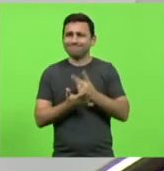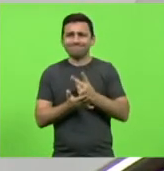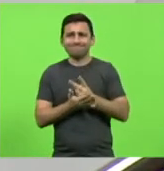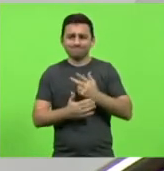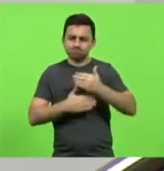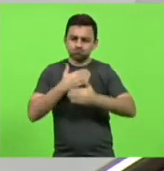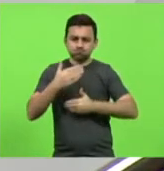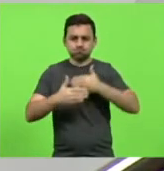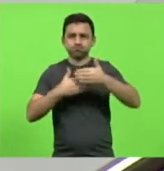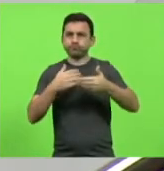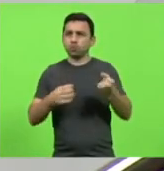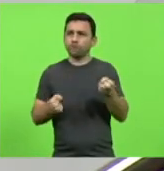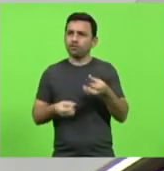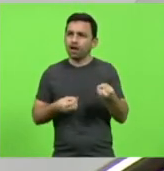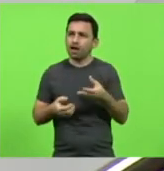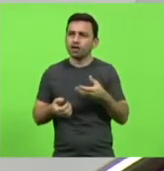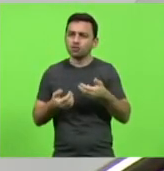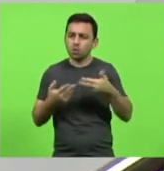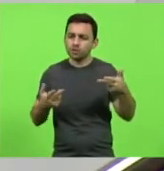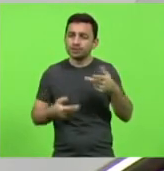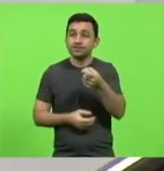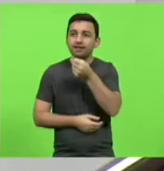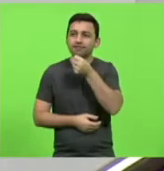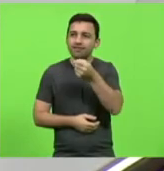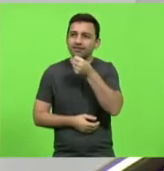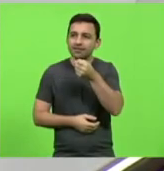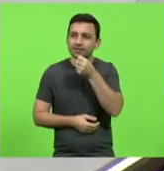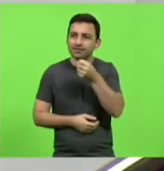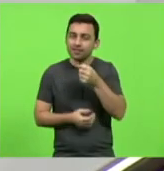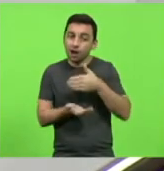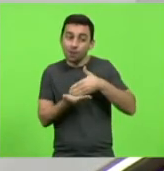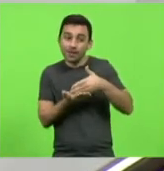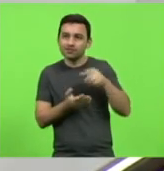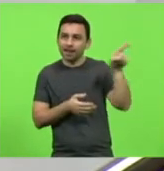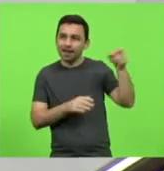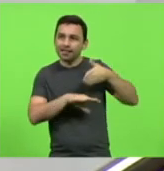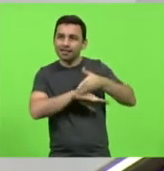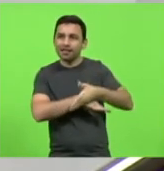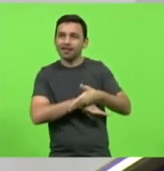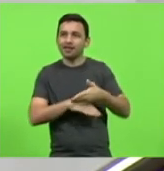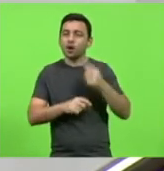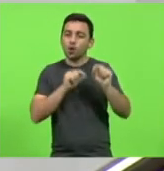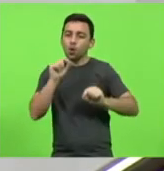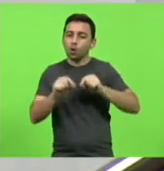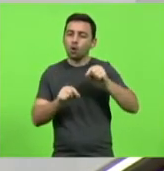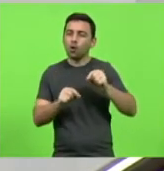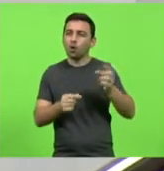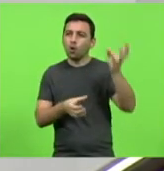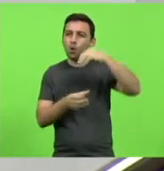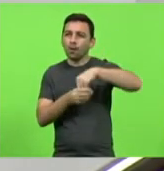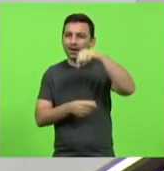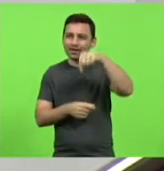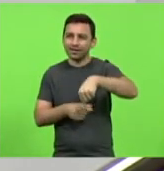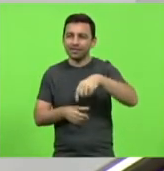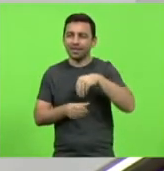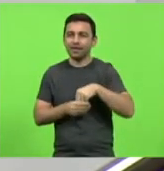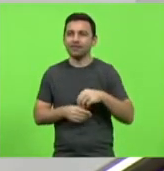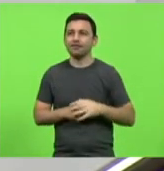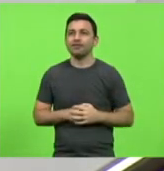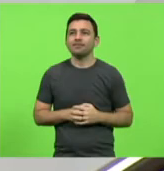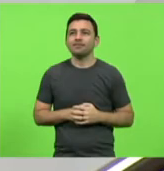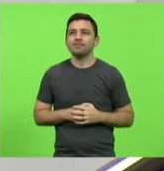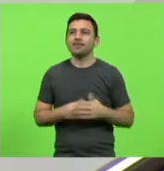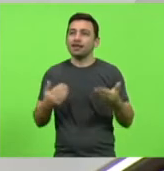trazer novidades, como as entrevistas no hall de entrada, o que é o parlamento. E aqui, no ao vivo,